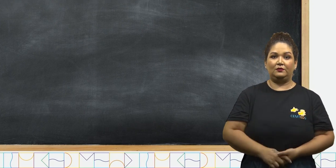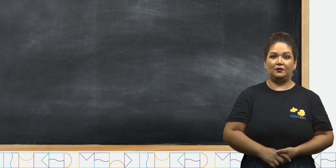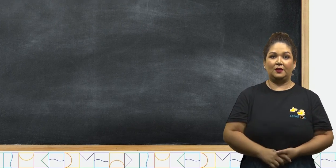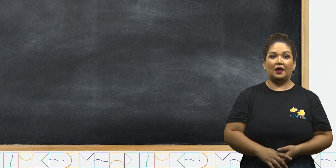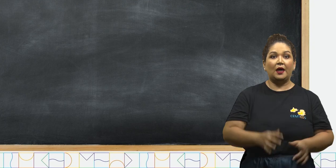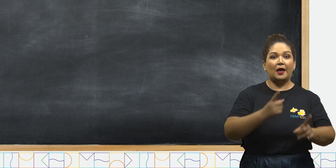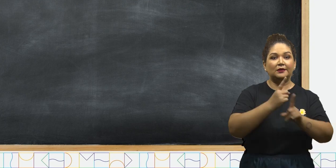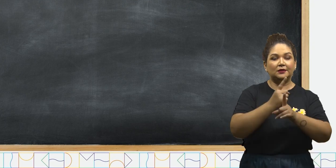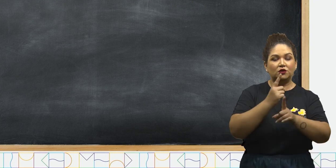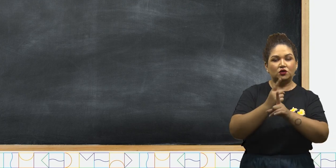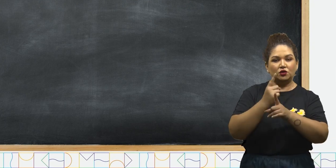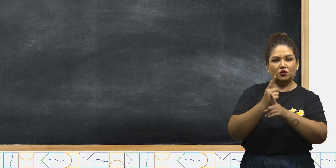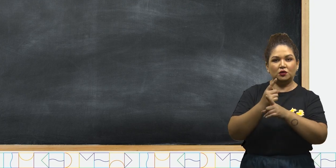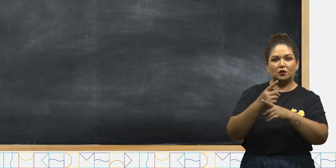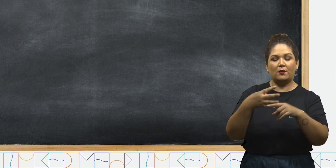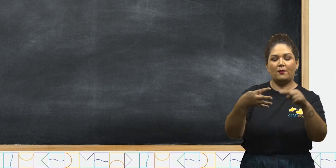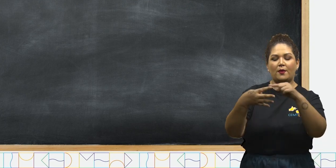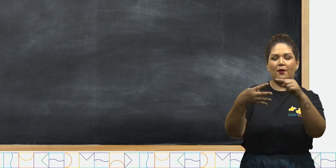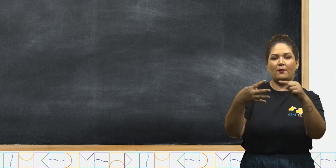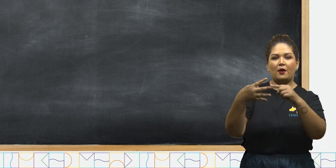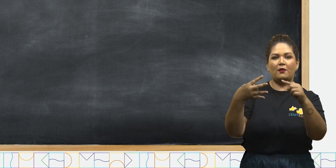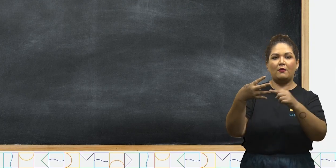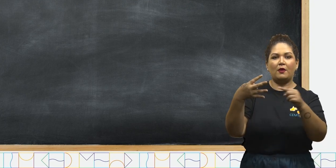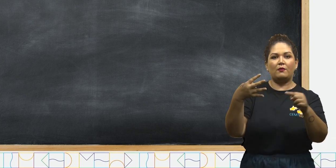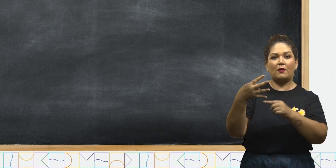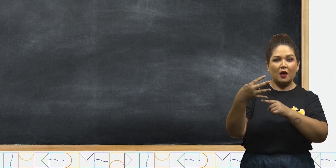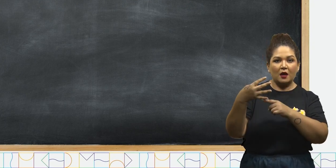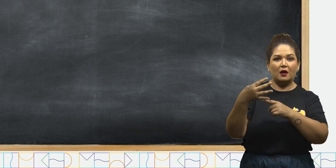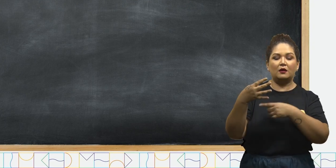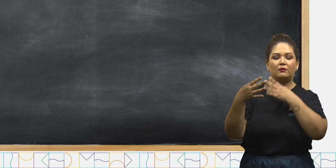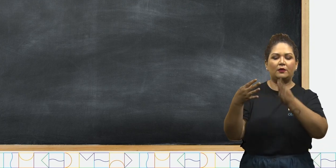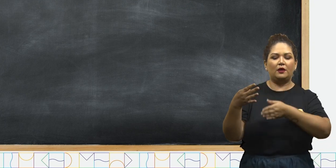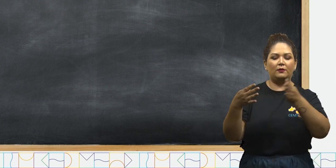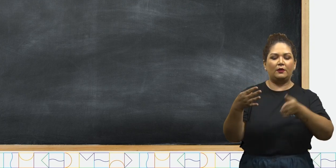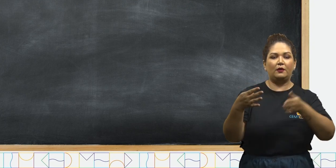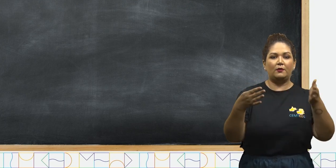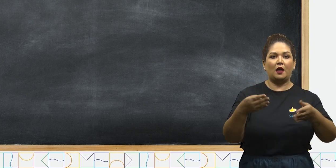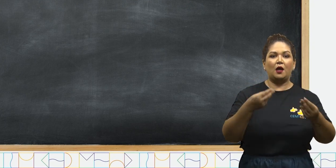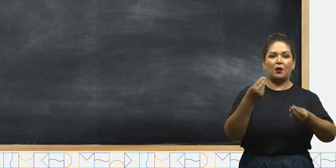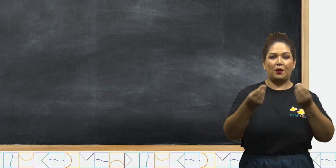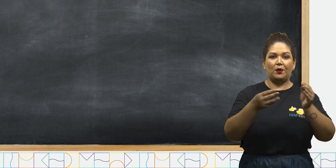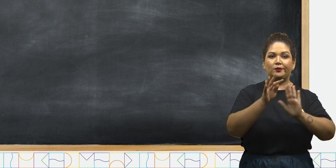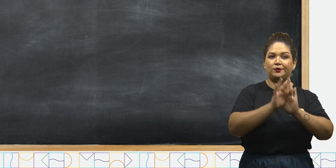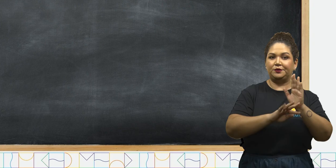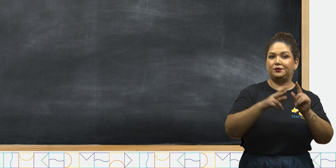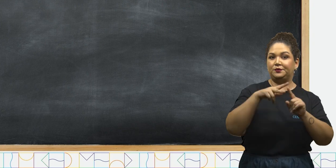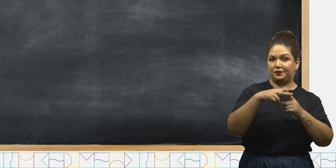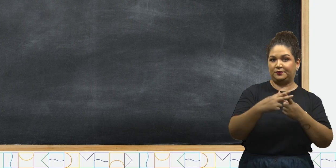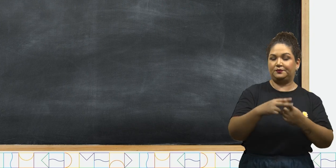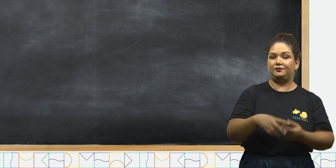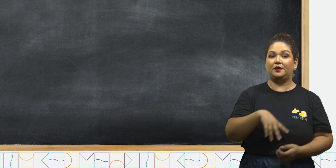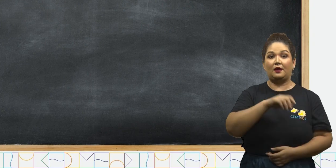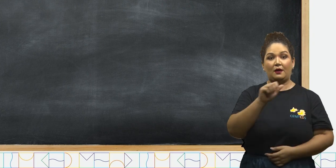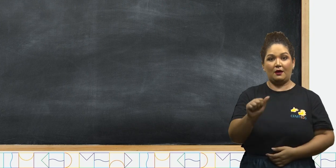Identifique os passos necessários para fazer revisão de texto. Letra A.